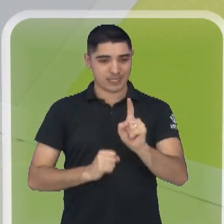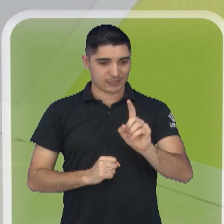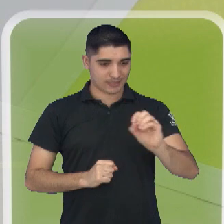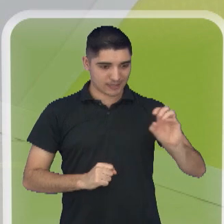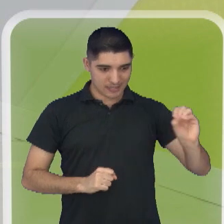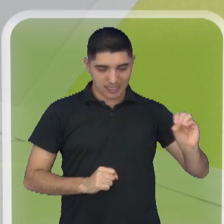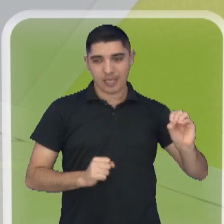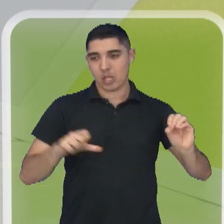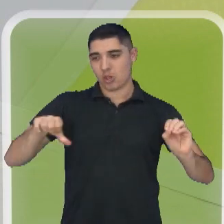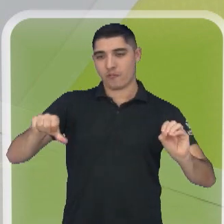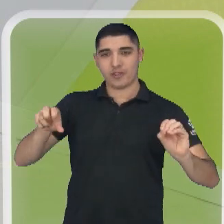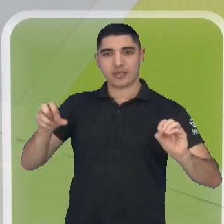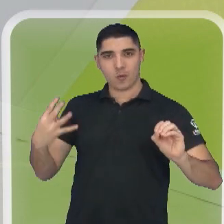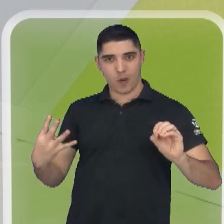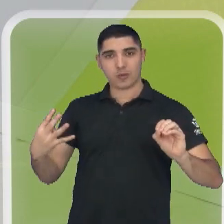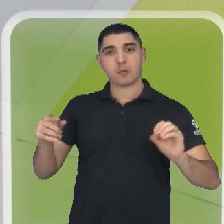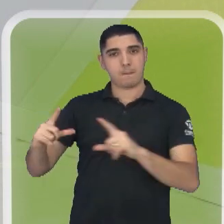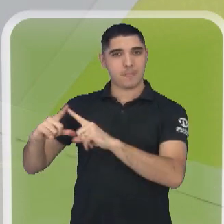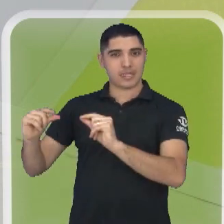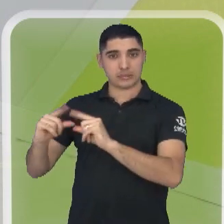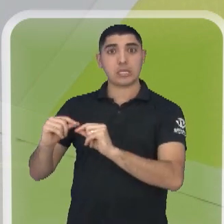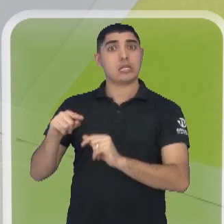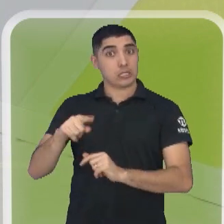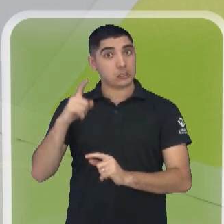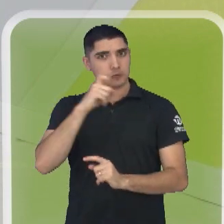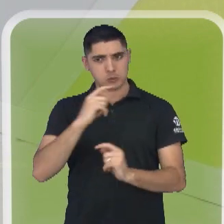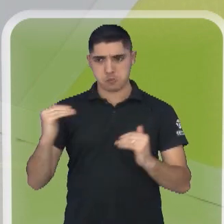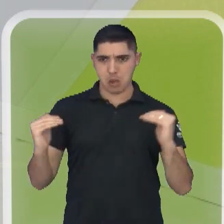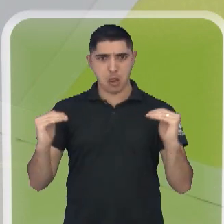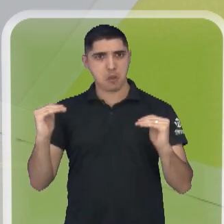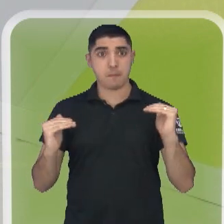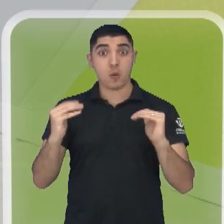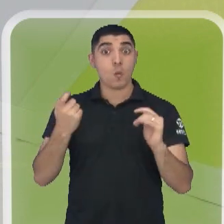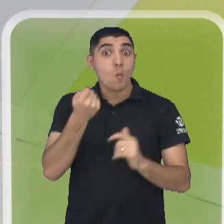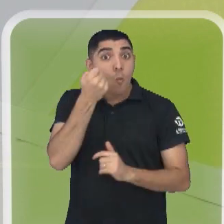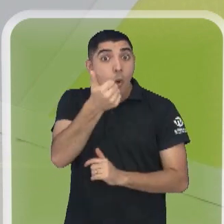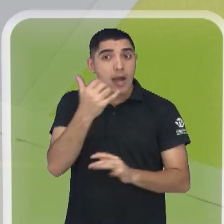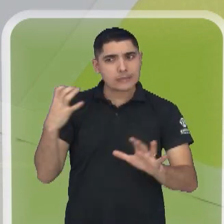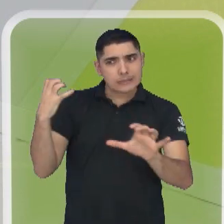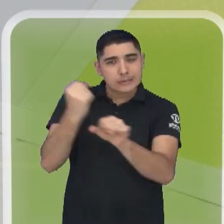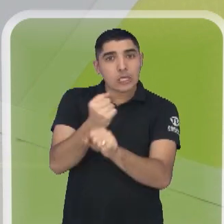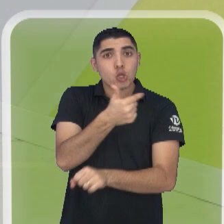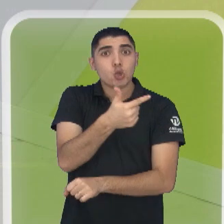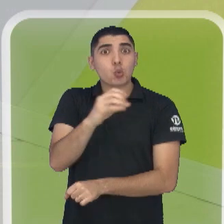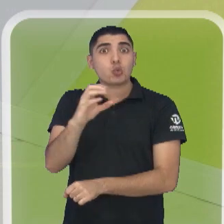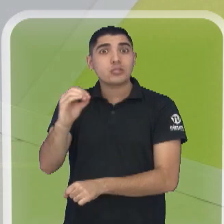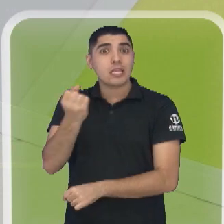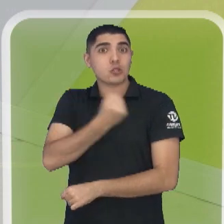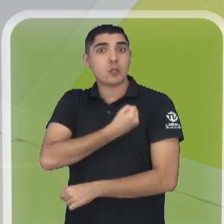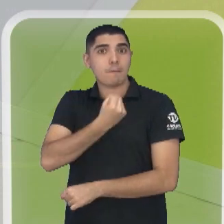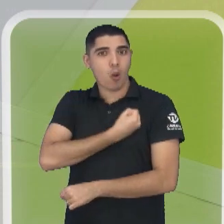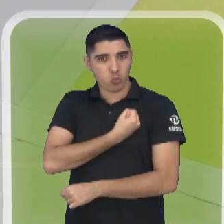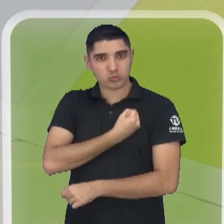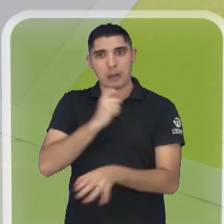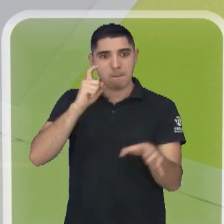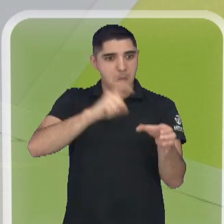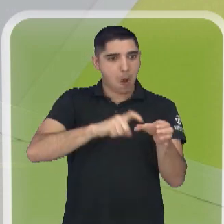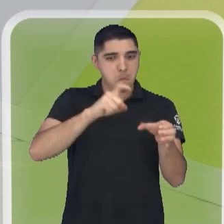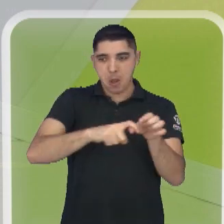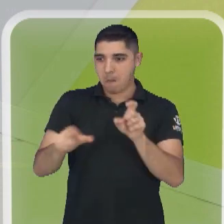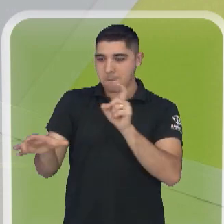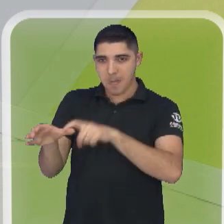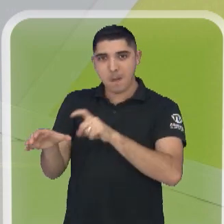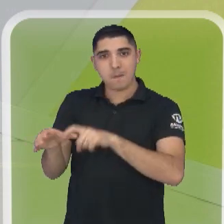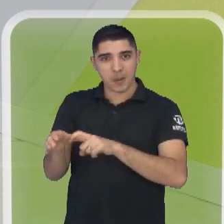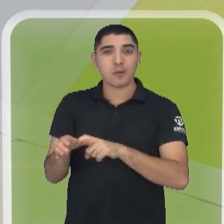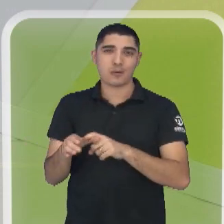José, 94 Brasília, jogo movimentado, quase 200 pontos numa partida de NBB, é muita coisa, como o Brunão disse.